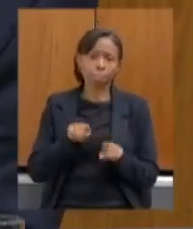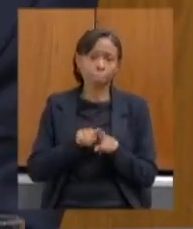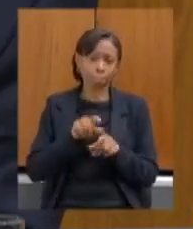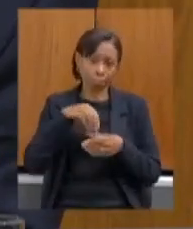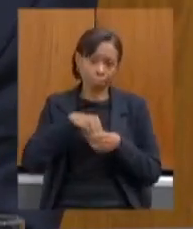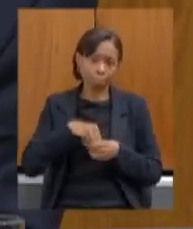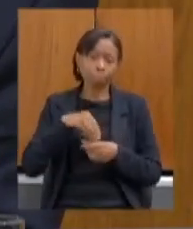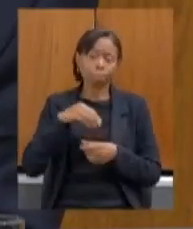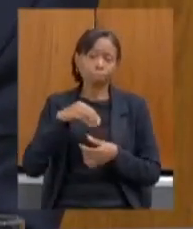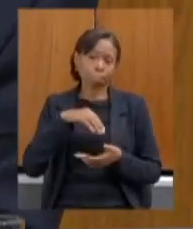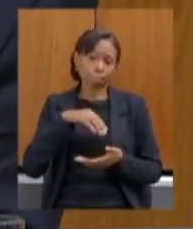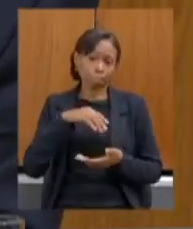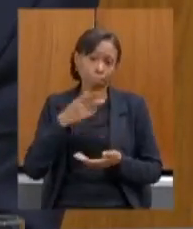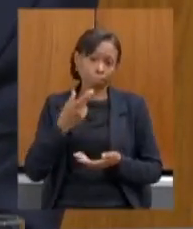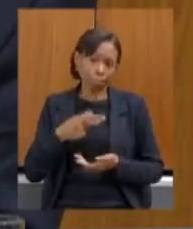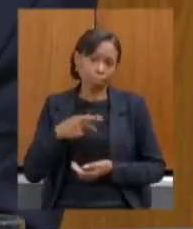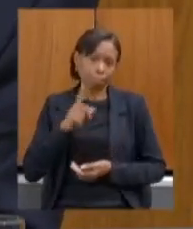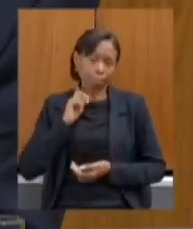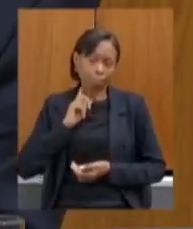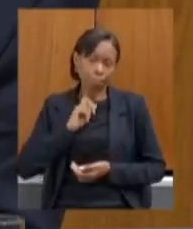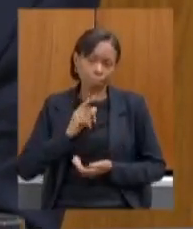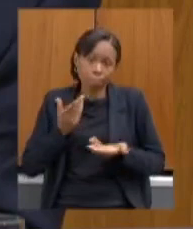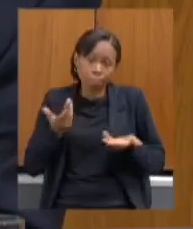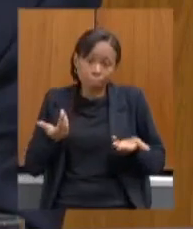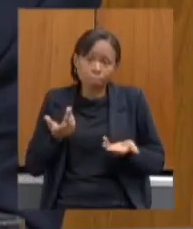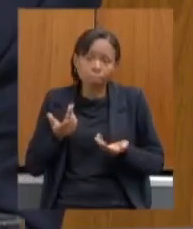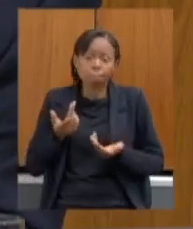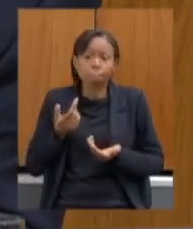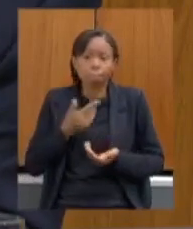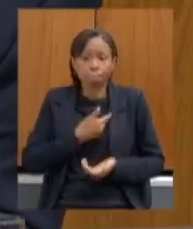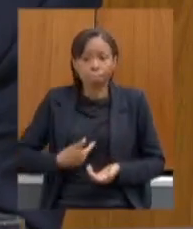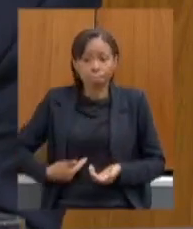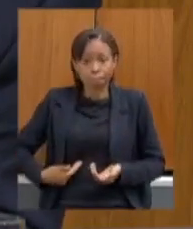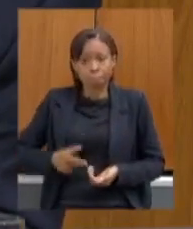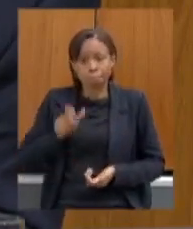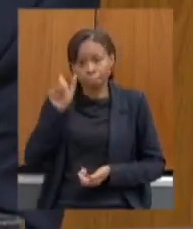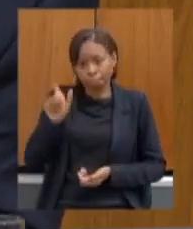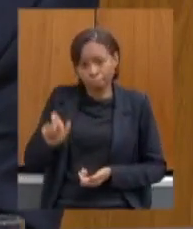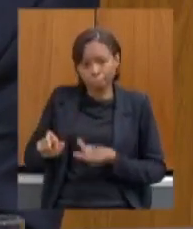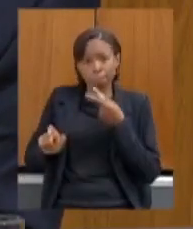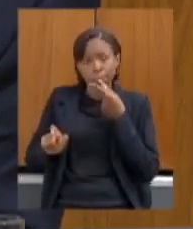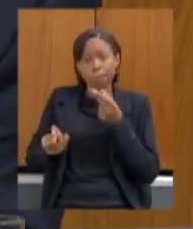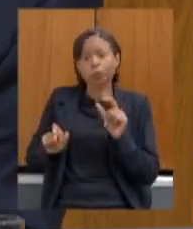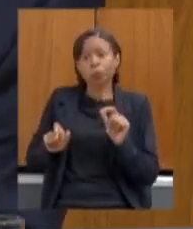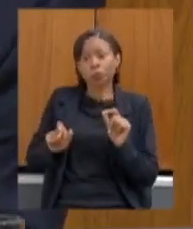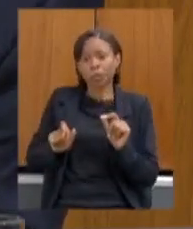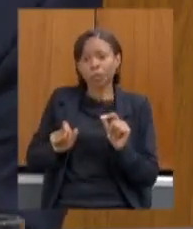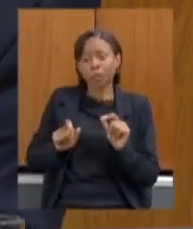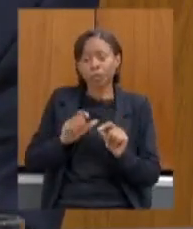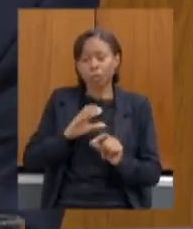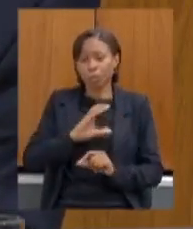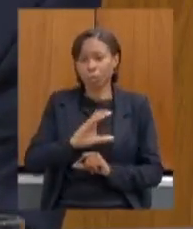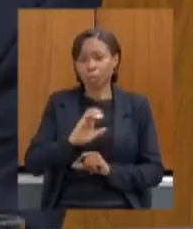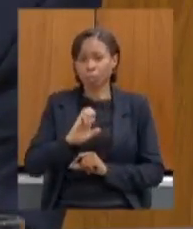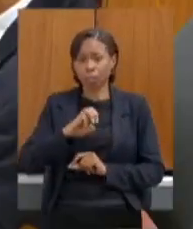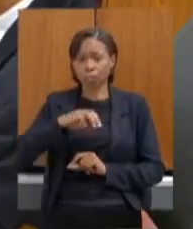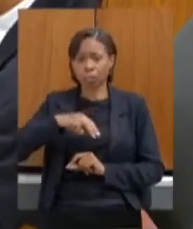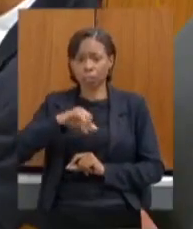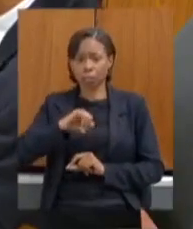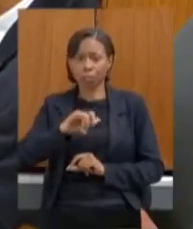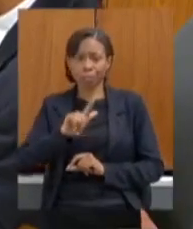governador tem falado, quer dizer, a CEMIG tem sido um pouco a trava do nosso desenvolvimento. Então,